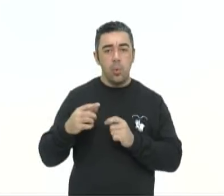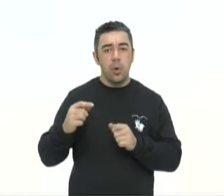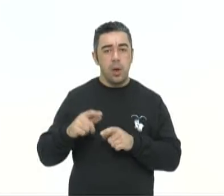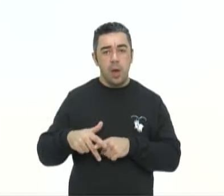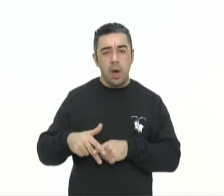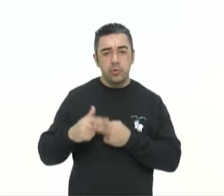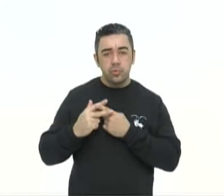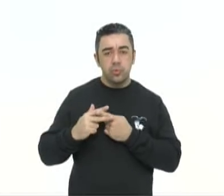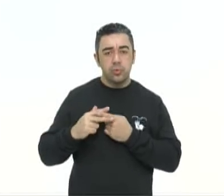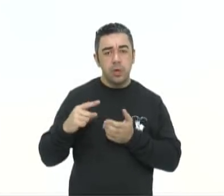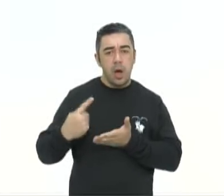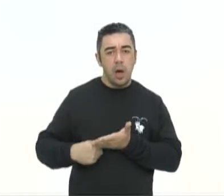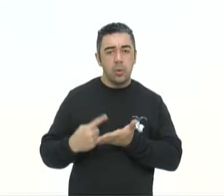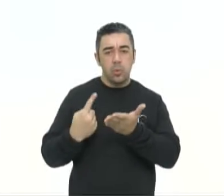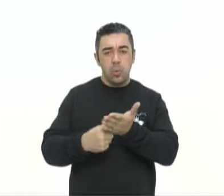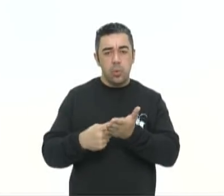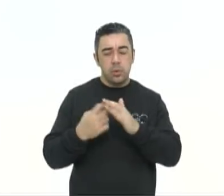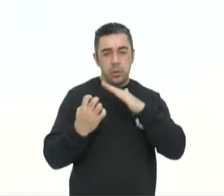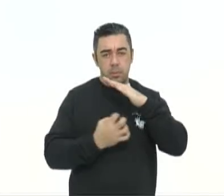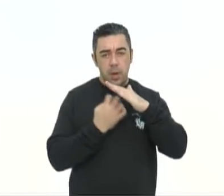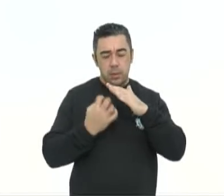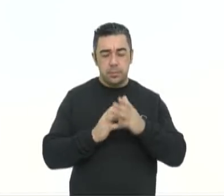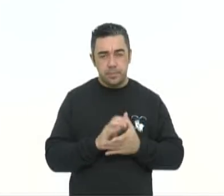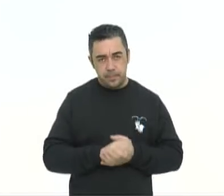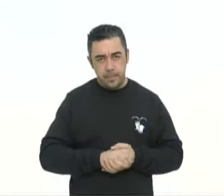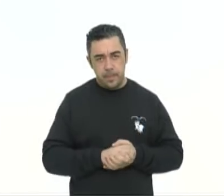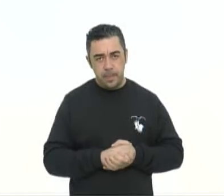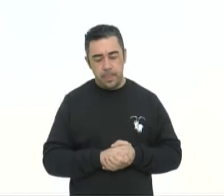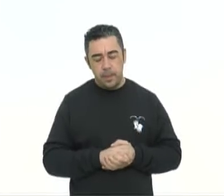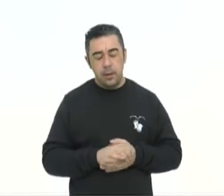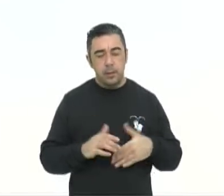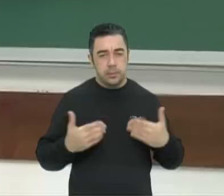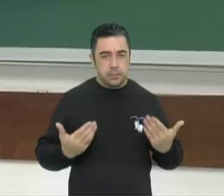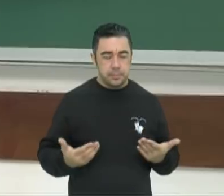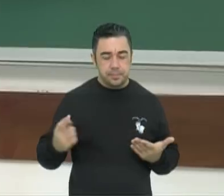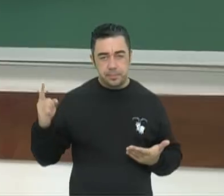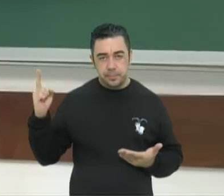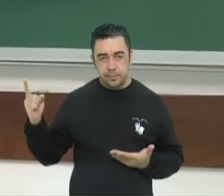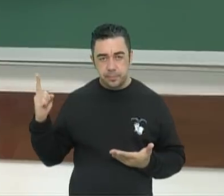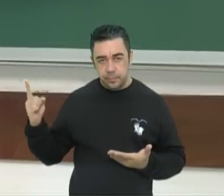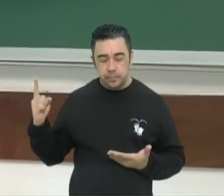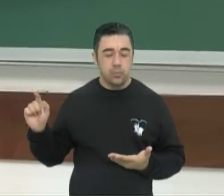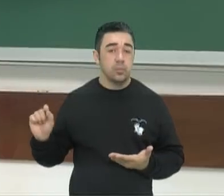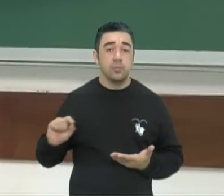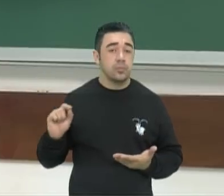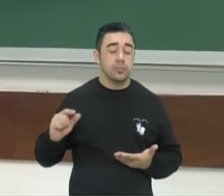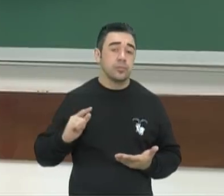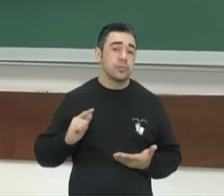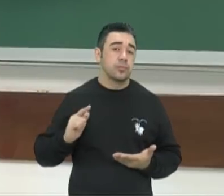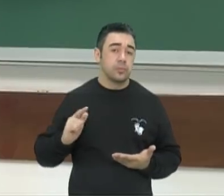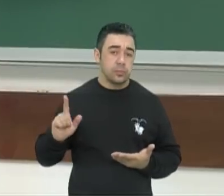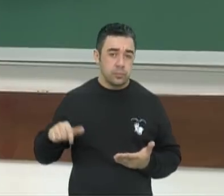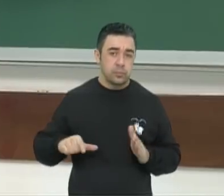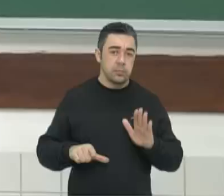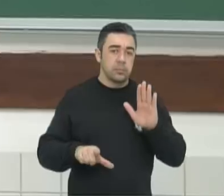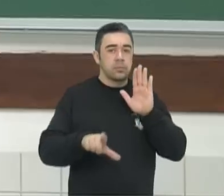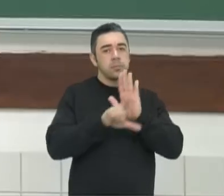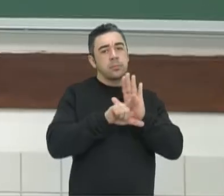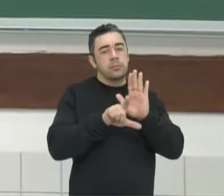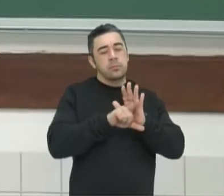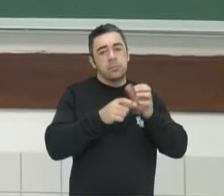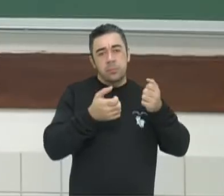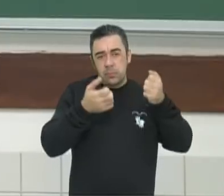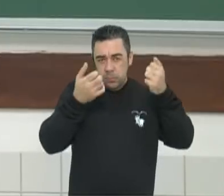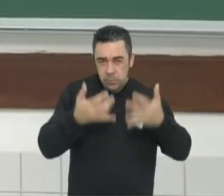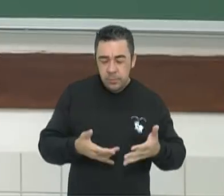ou acordo de empresas. Então, aqui nós temos a lei dizendo